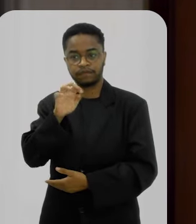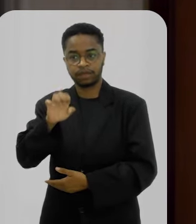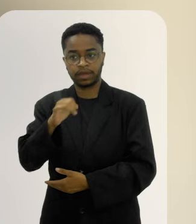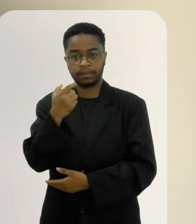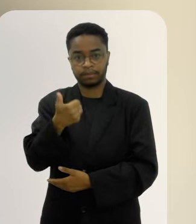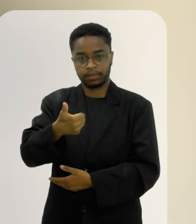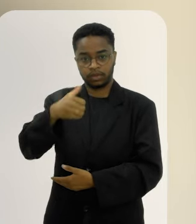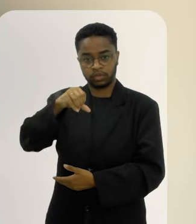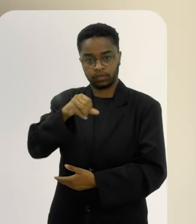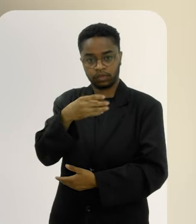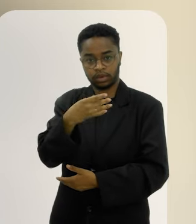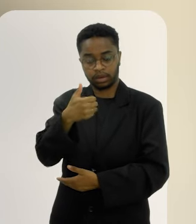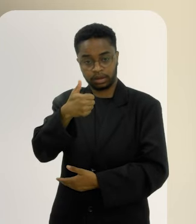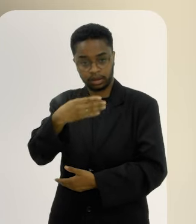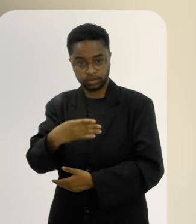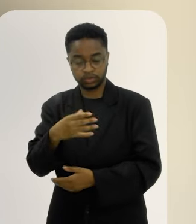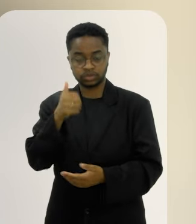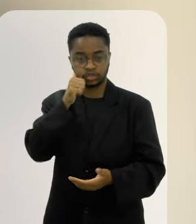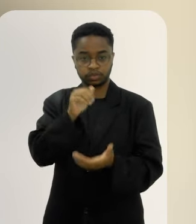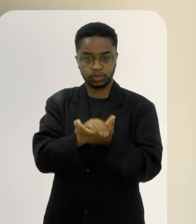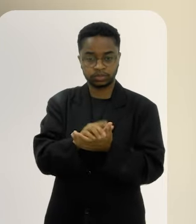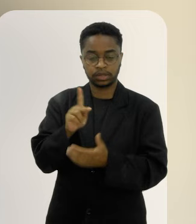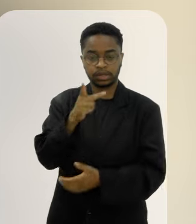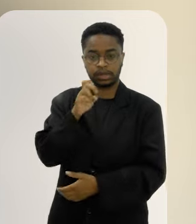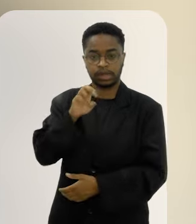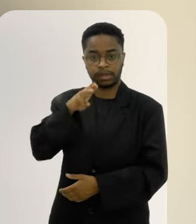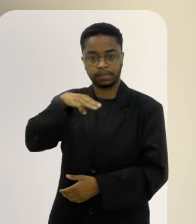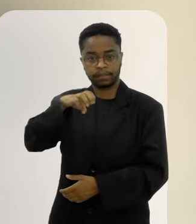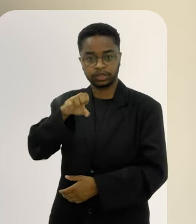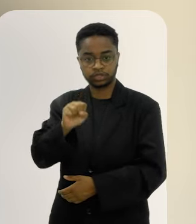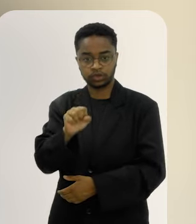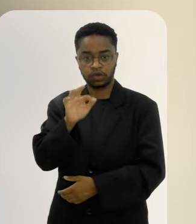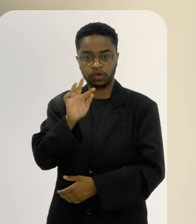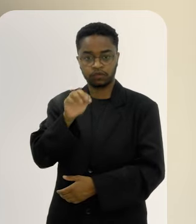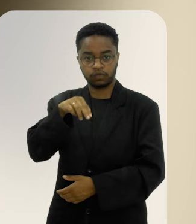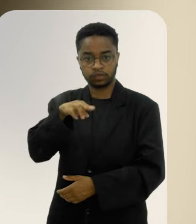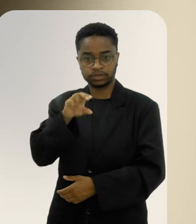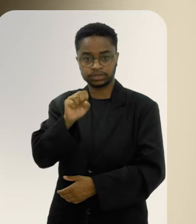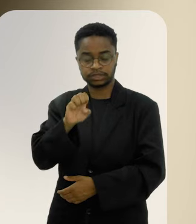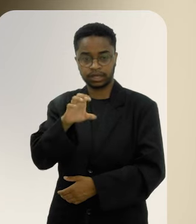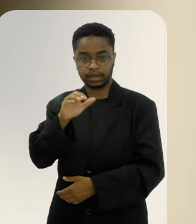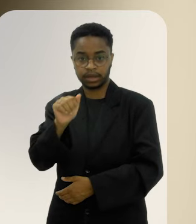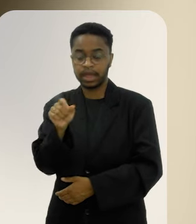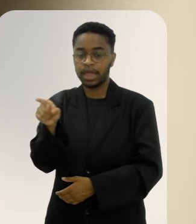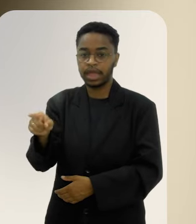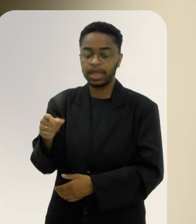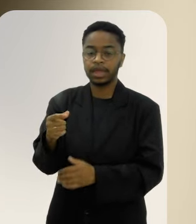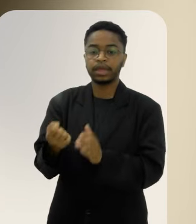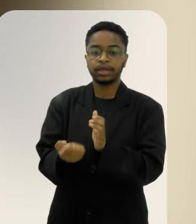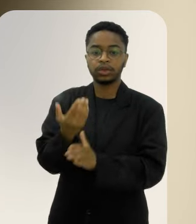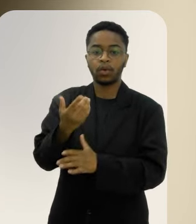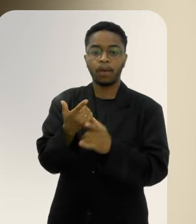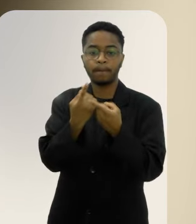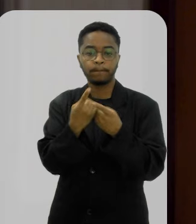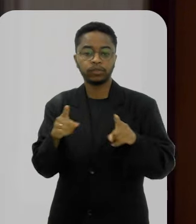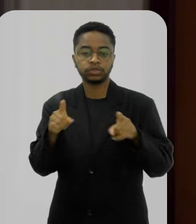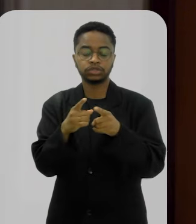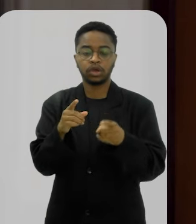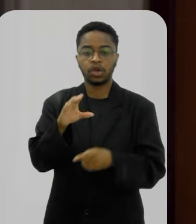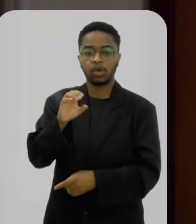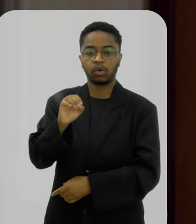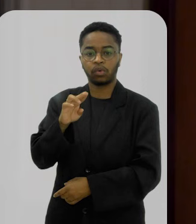em 1914, esposa do Hermes da Fonseca, no qual ela executou a famosa